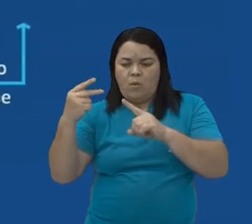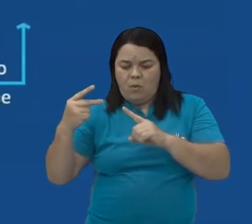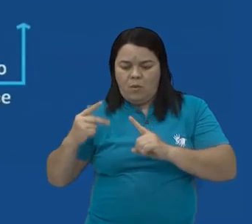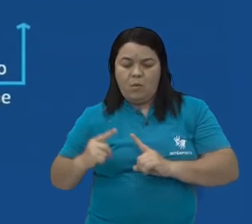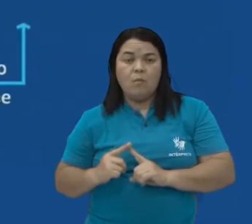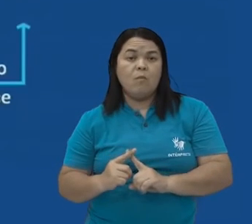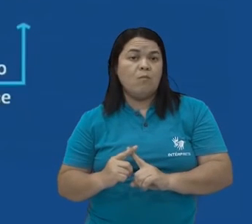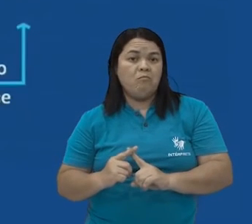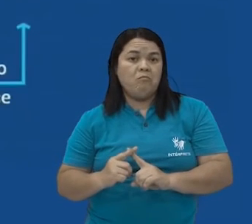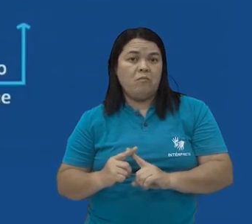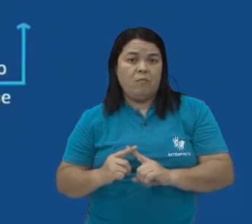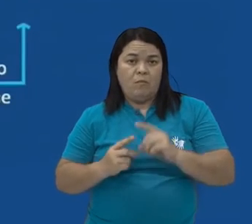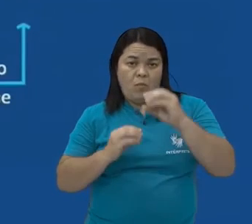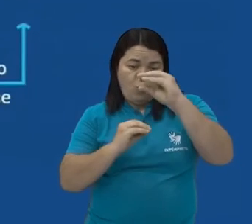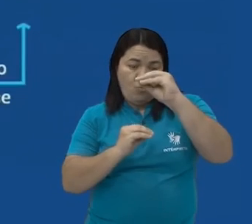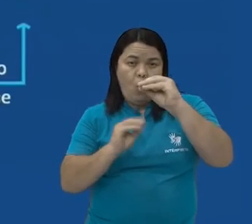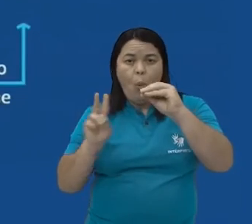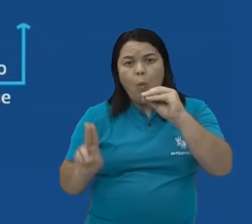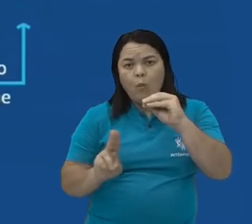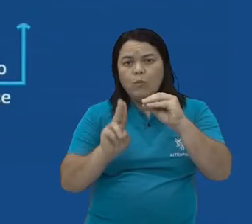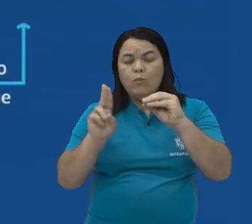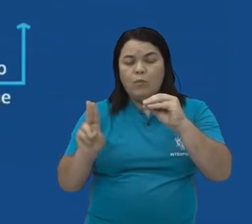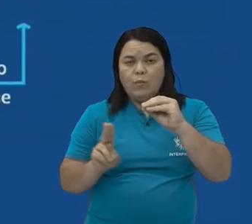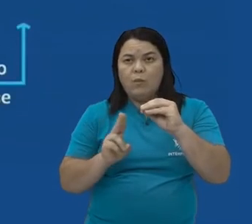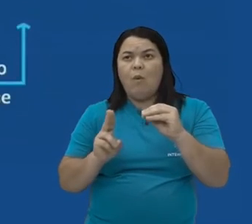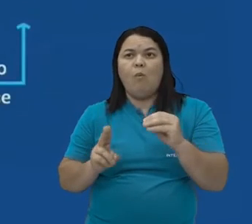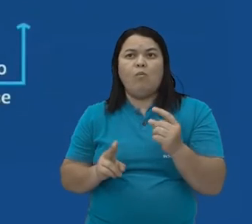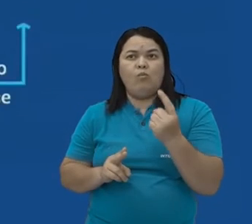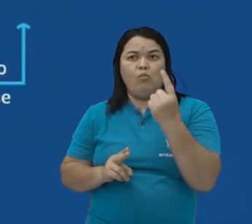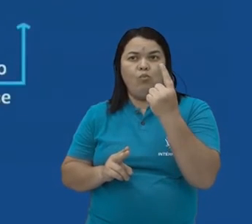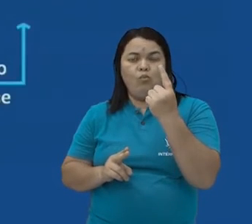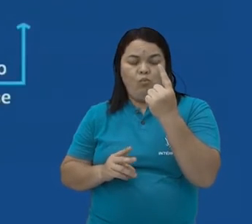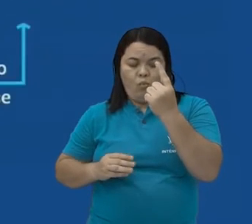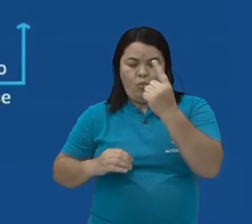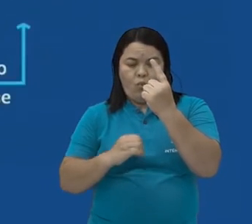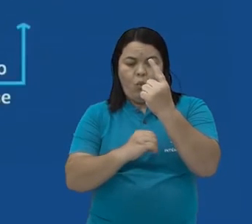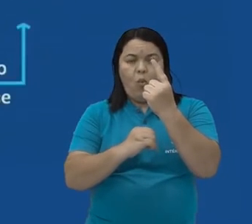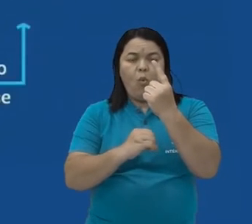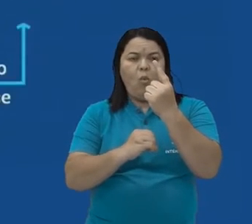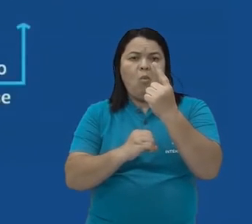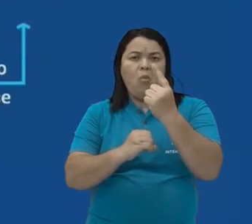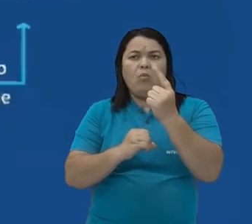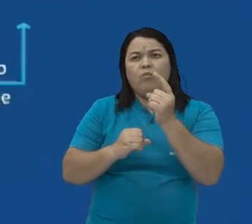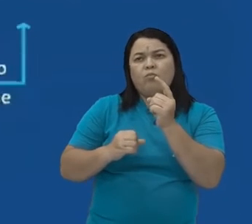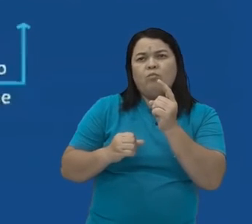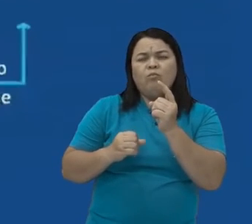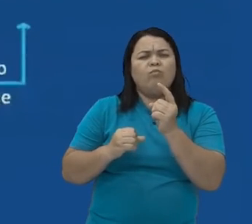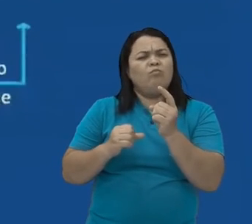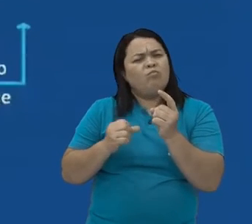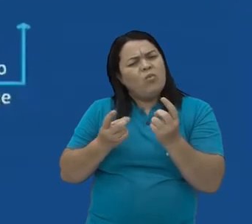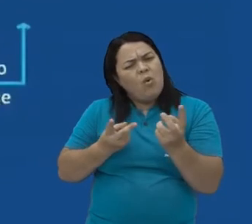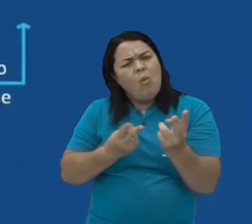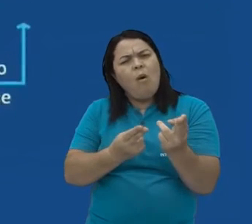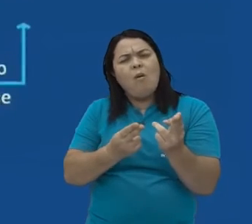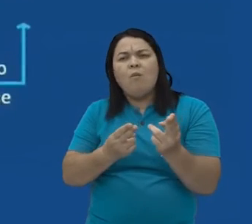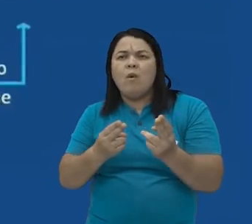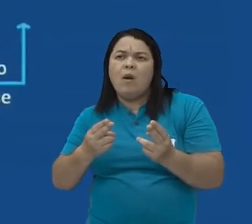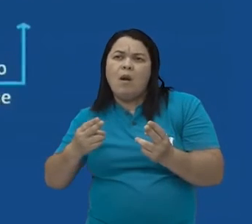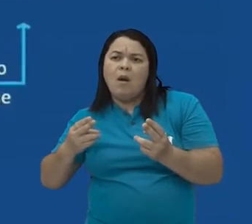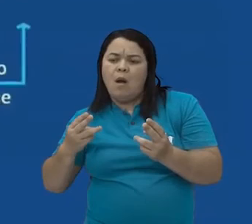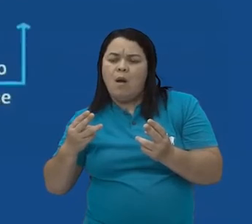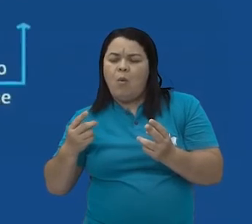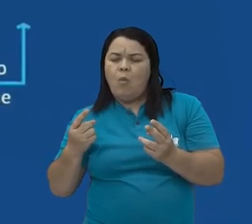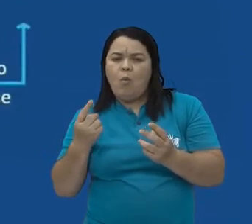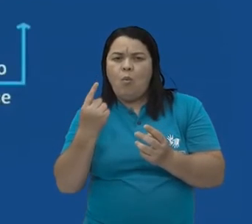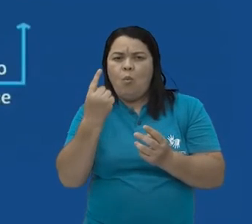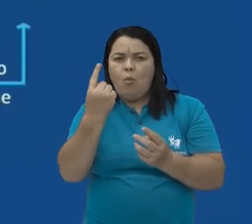Então, 1/9 equivale a 1/3 elevado ao quadrado. E aí, nesse caso, pessoal, se de repente,